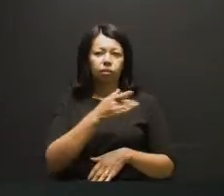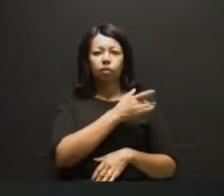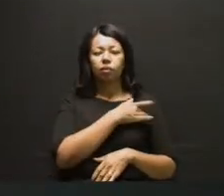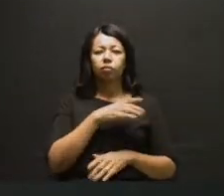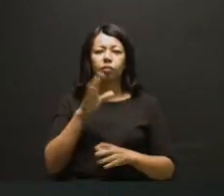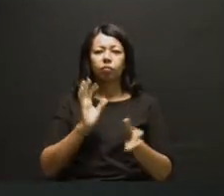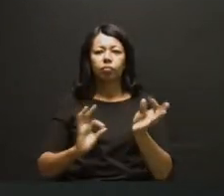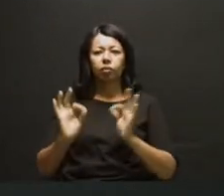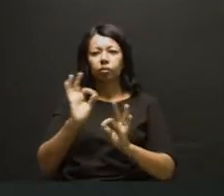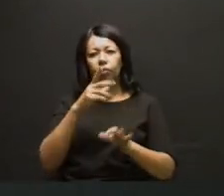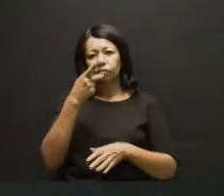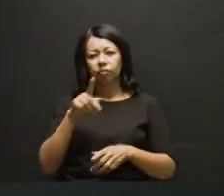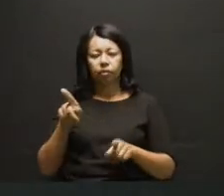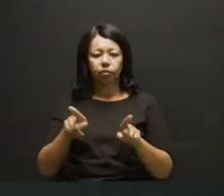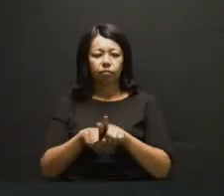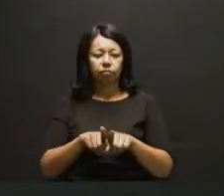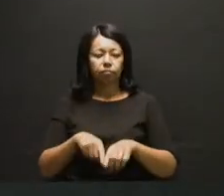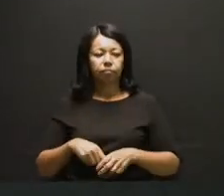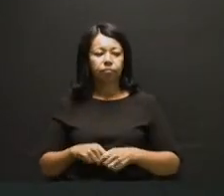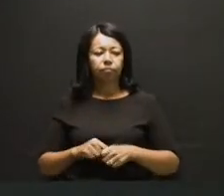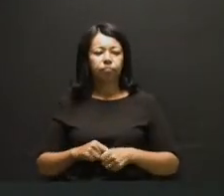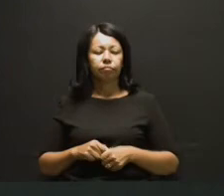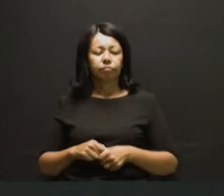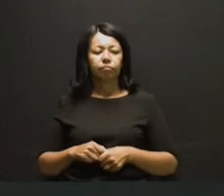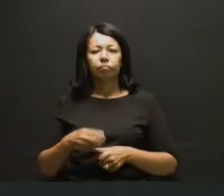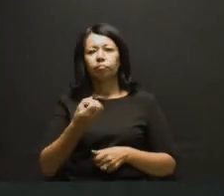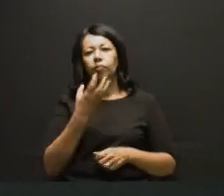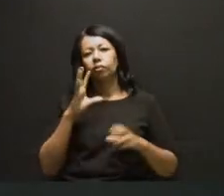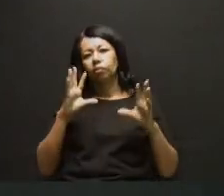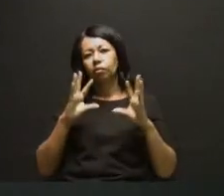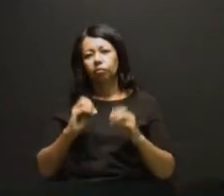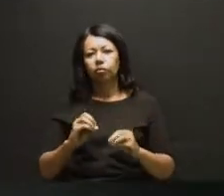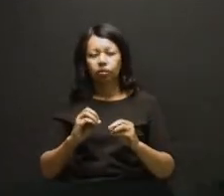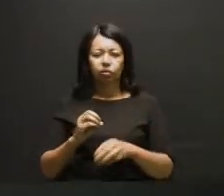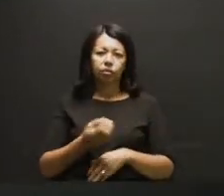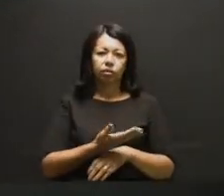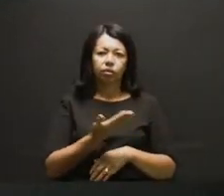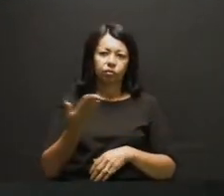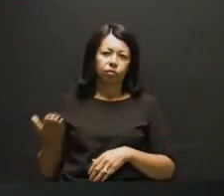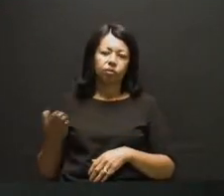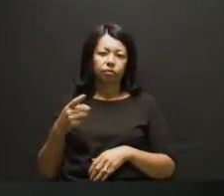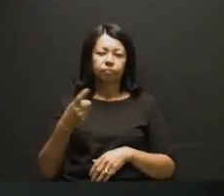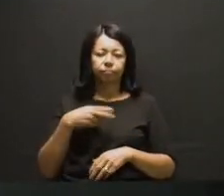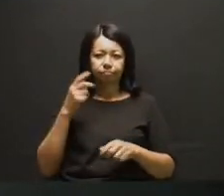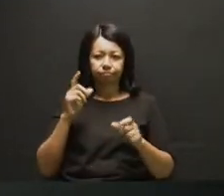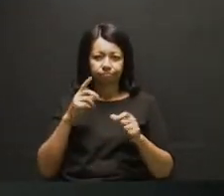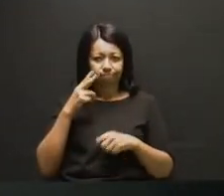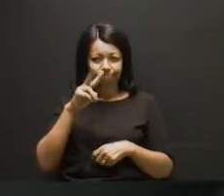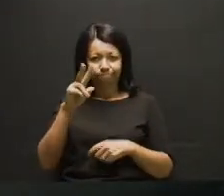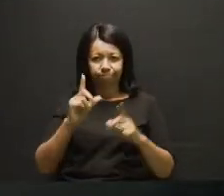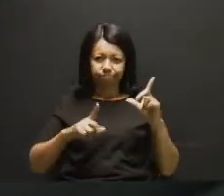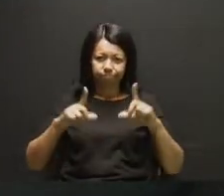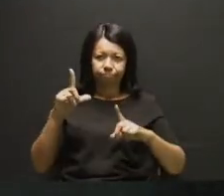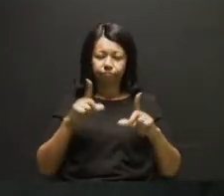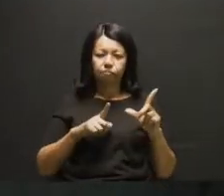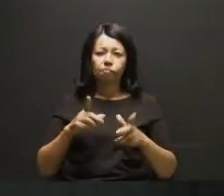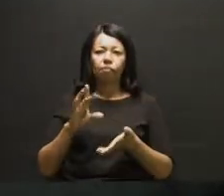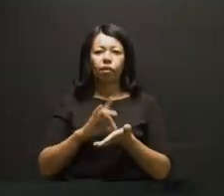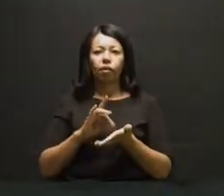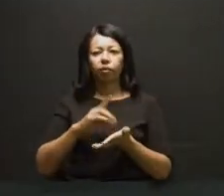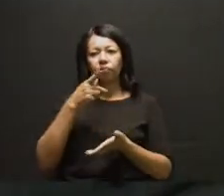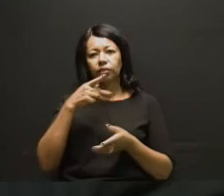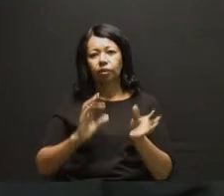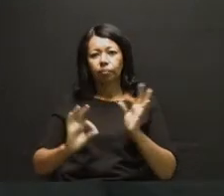projeto dele fala disso navegador boa noite ao senhor um boa-noite ost boa noite a todos que estão nos assistindo realmente a gente fala esse